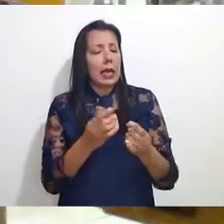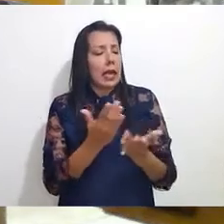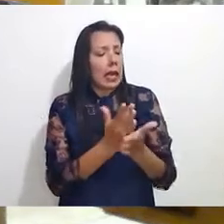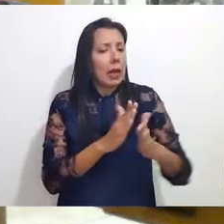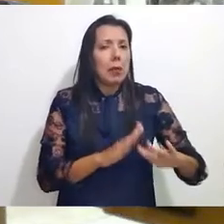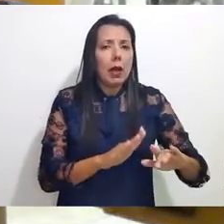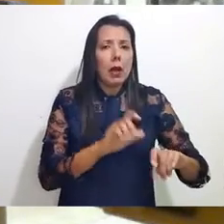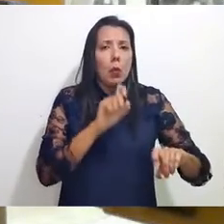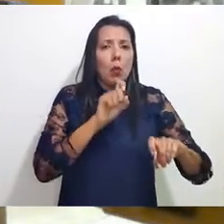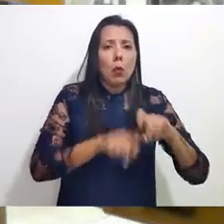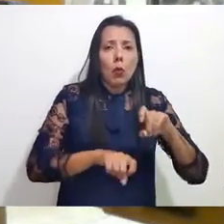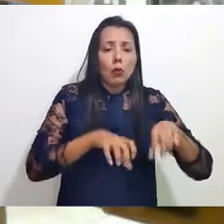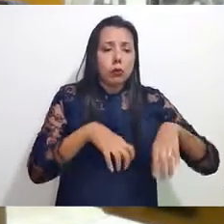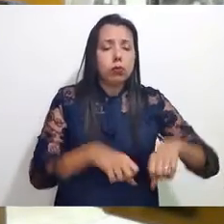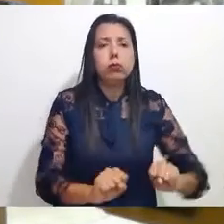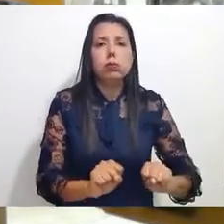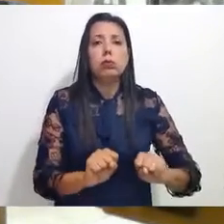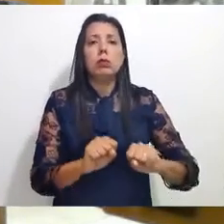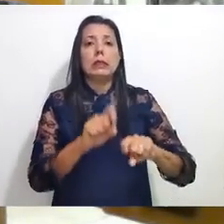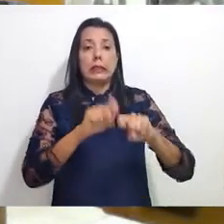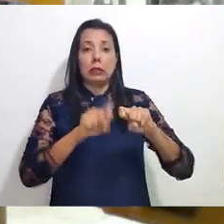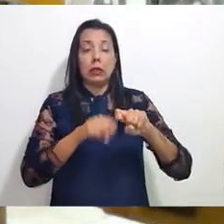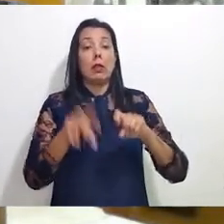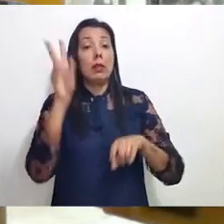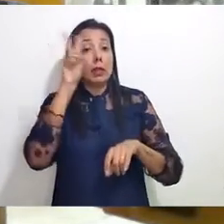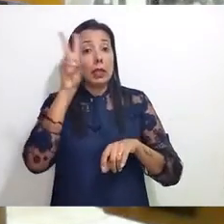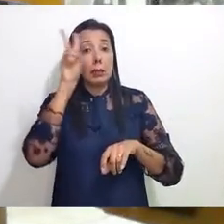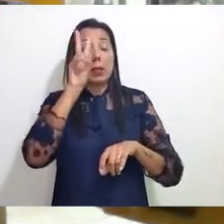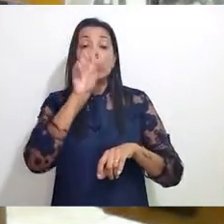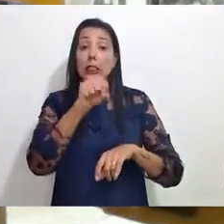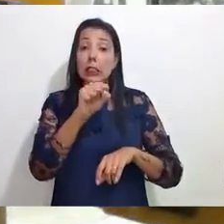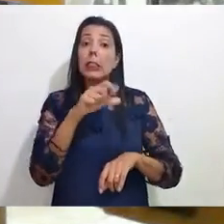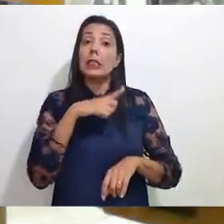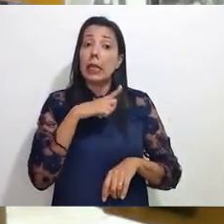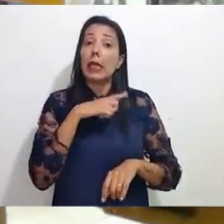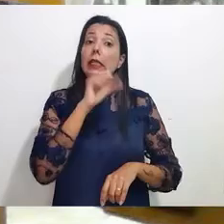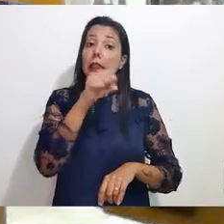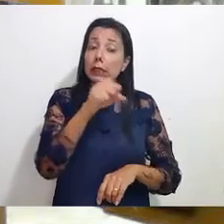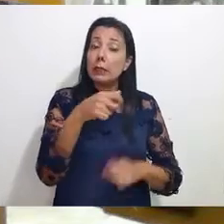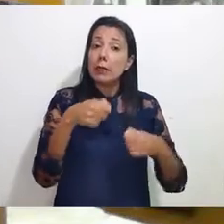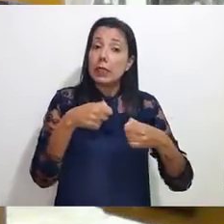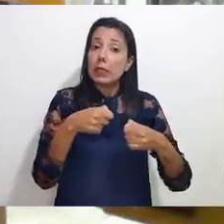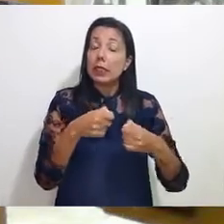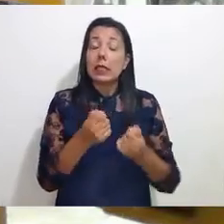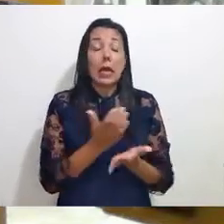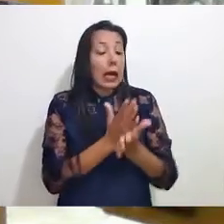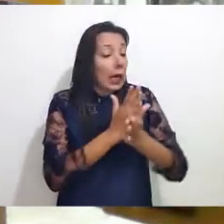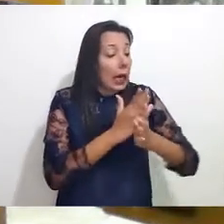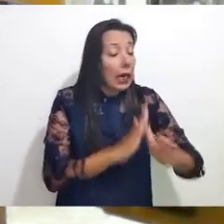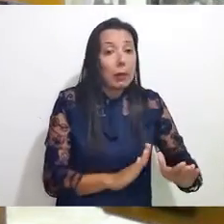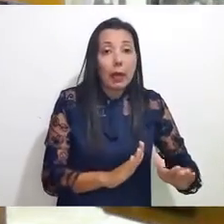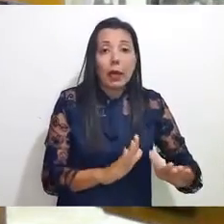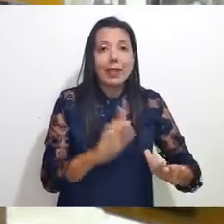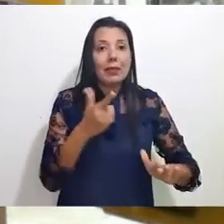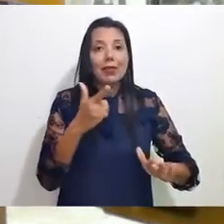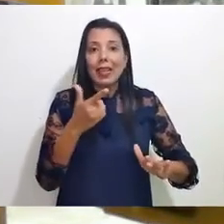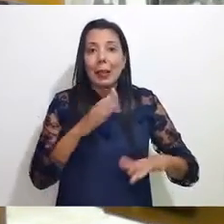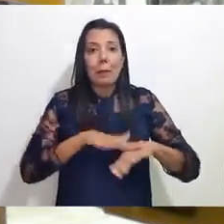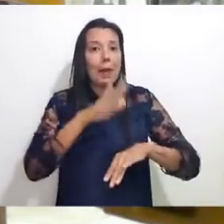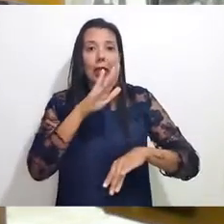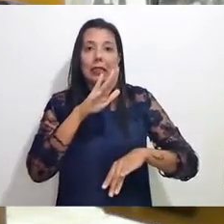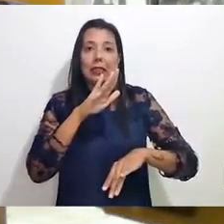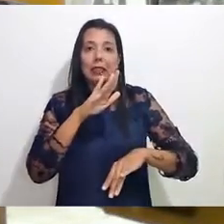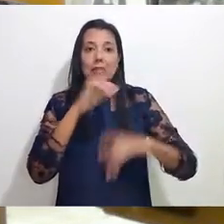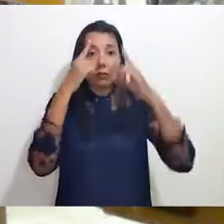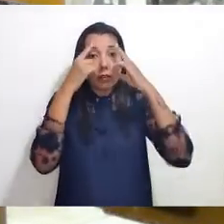lembrando. Lembrando que esse mal existe, lembrando que a gente tem que fazer algo para que ele não exista, vamos dizer assim, é um câncer que precisa ser